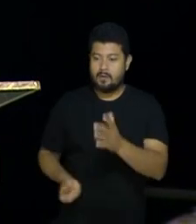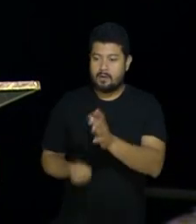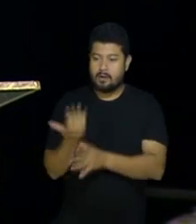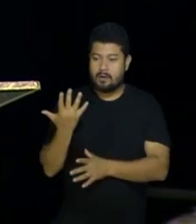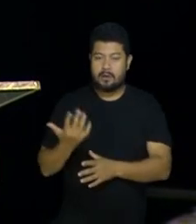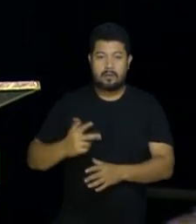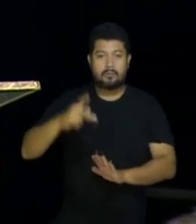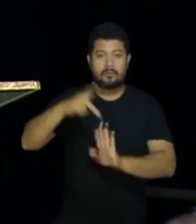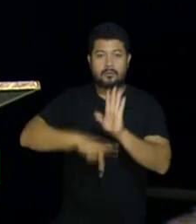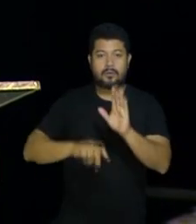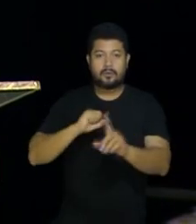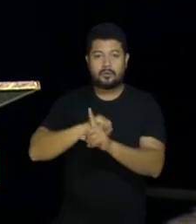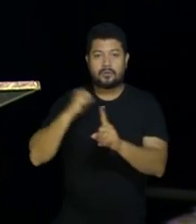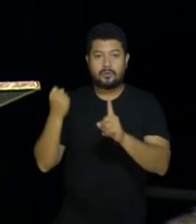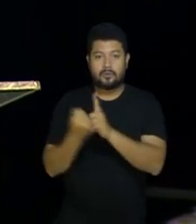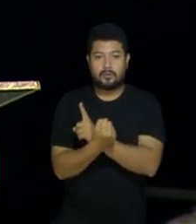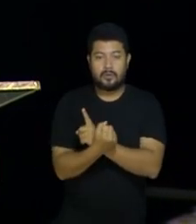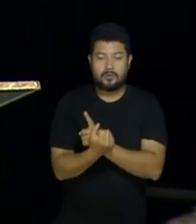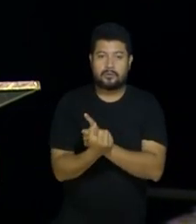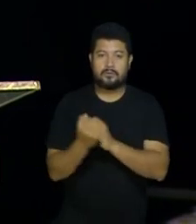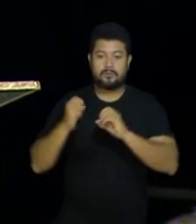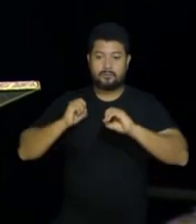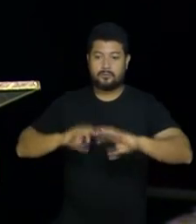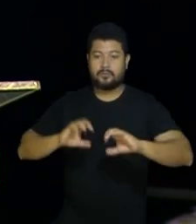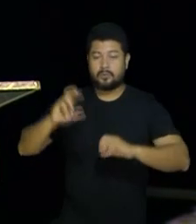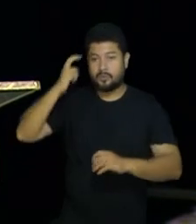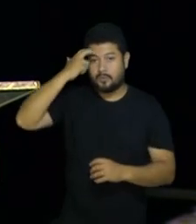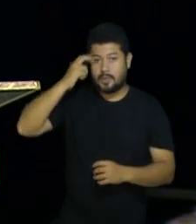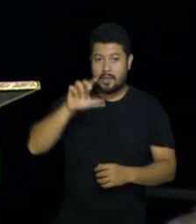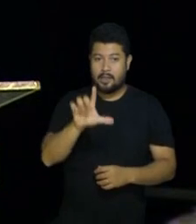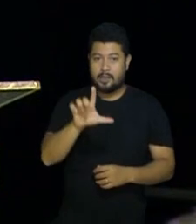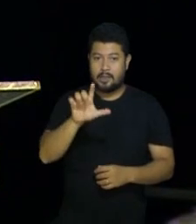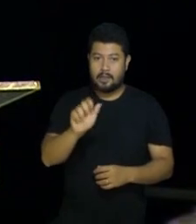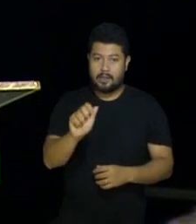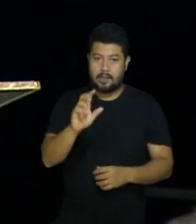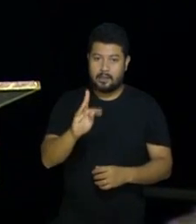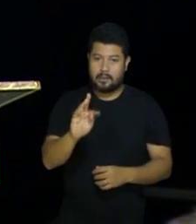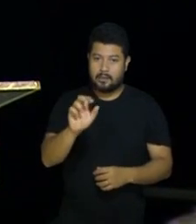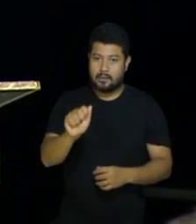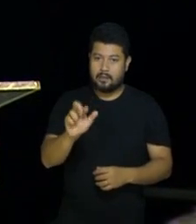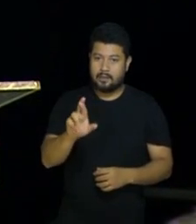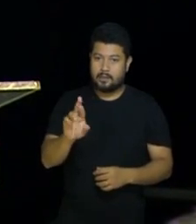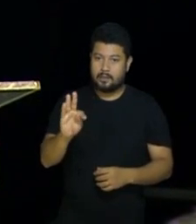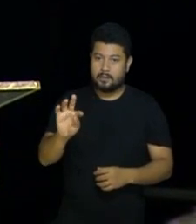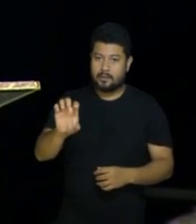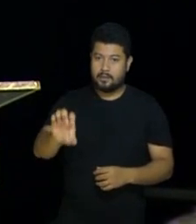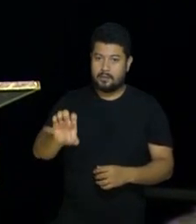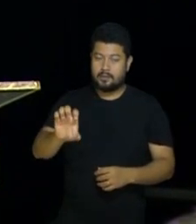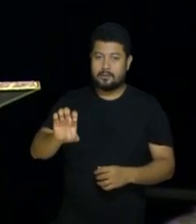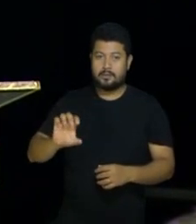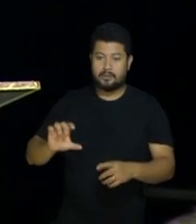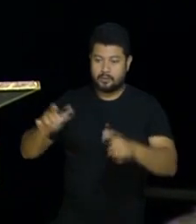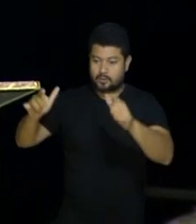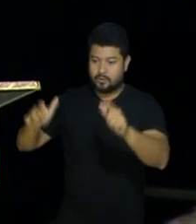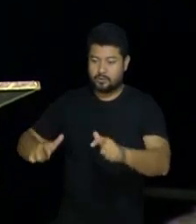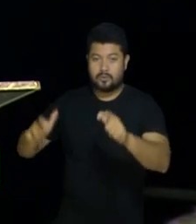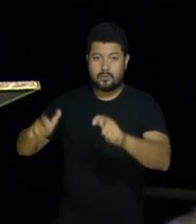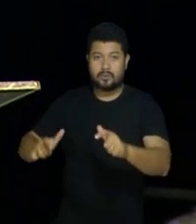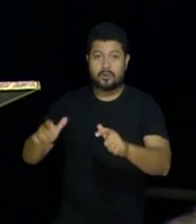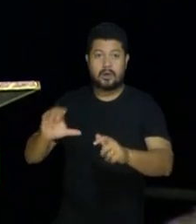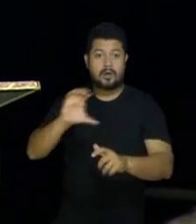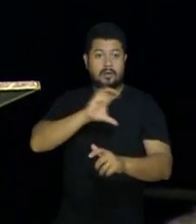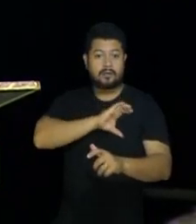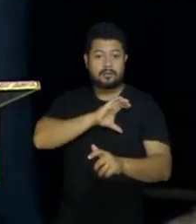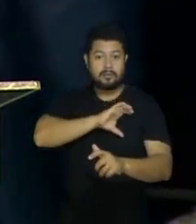e cultural Latarte, OCIP, localizada no território de maior vulnerabilidade da cidade de